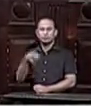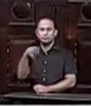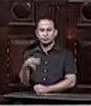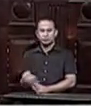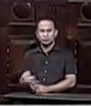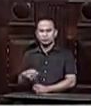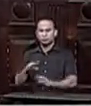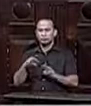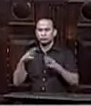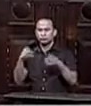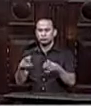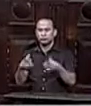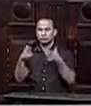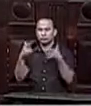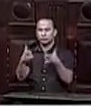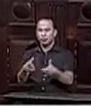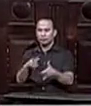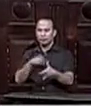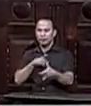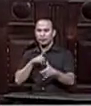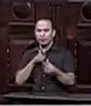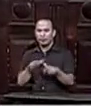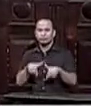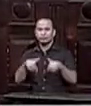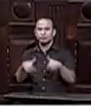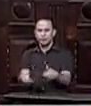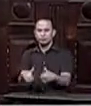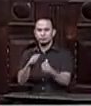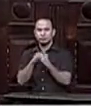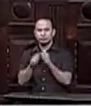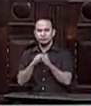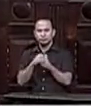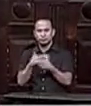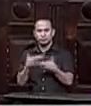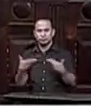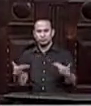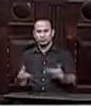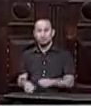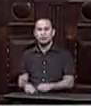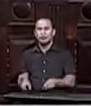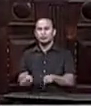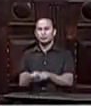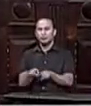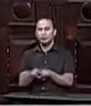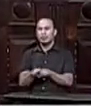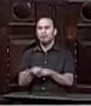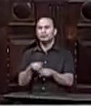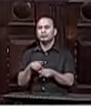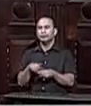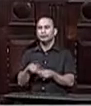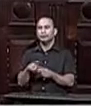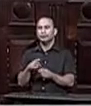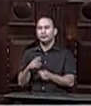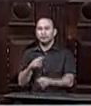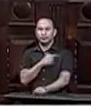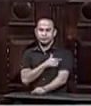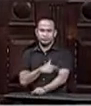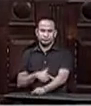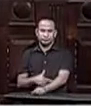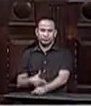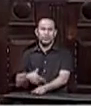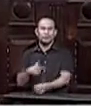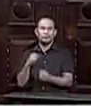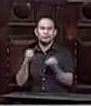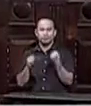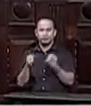a todos os locais onde existe a prática do exercício físico e também a prática do esporte com profissionais de